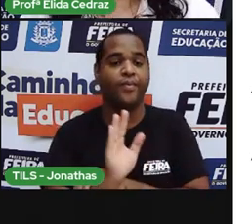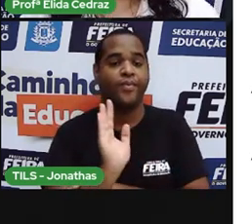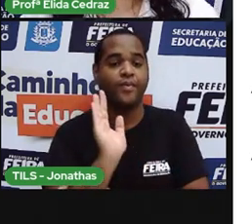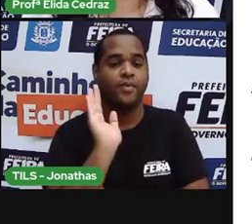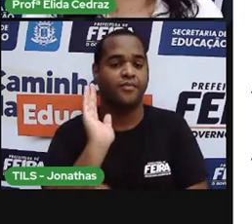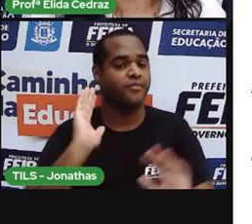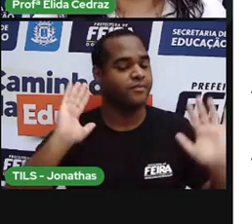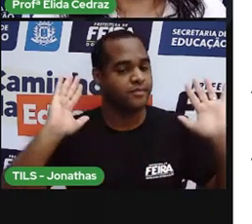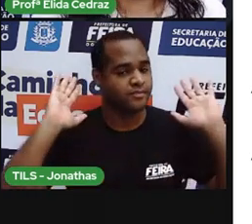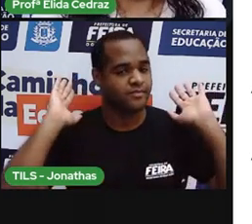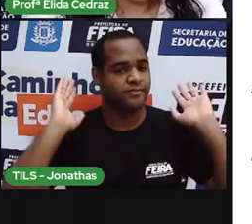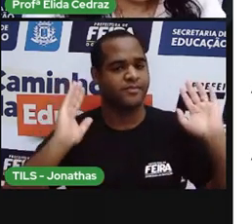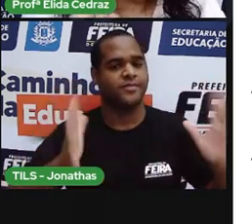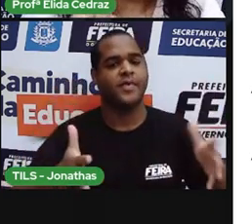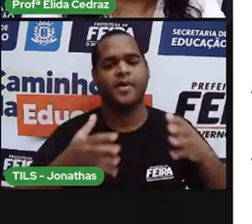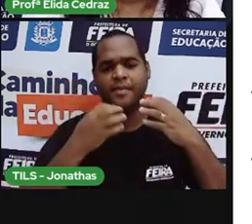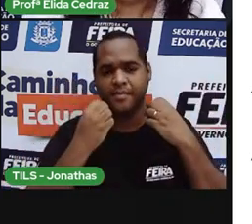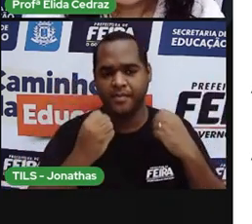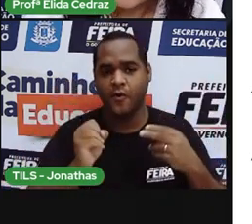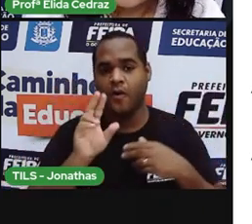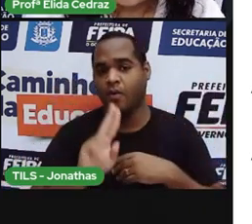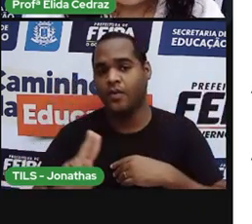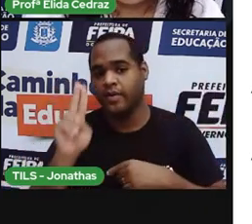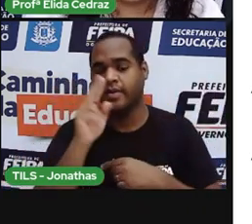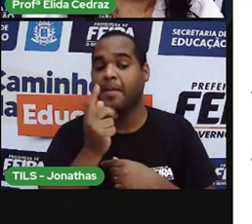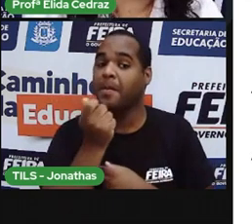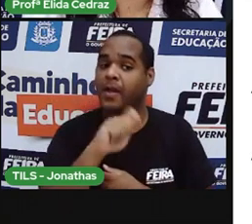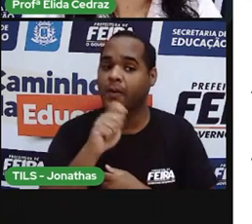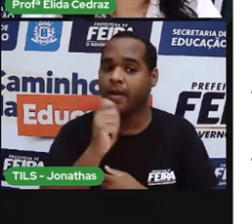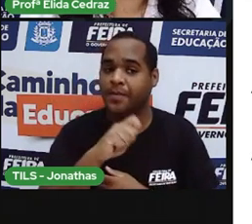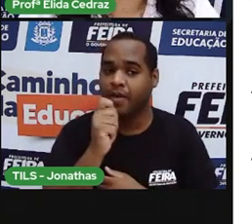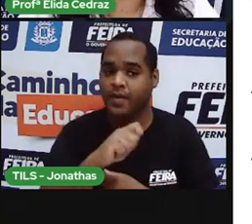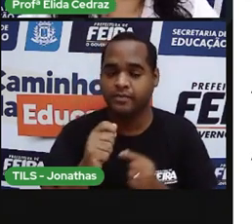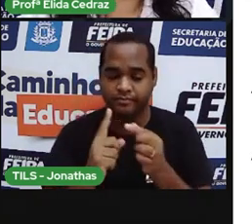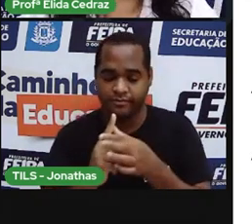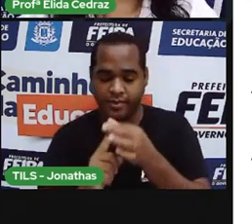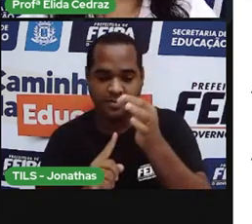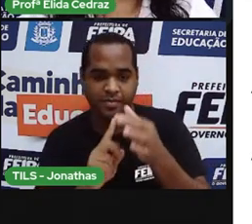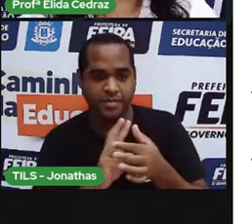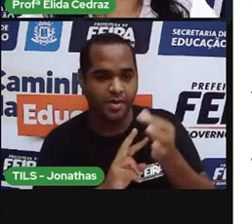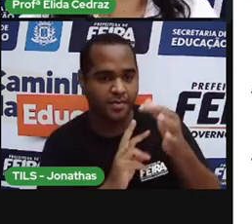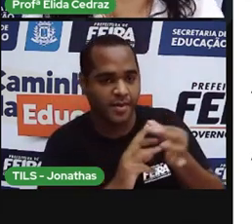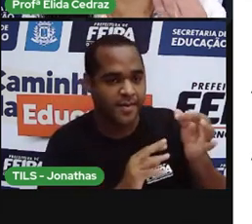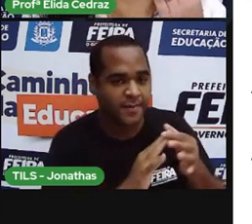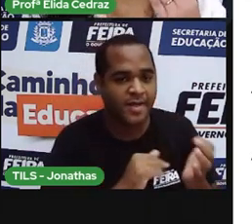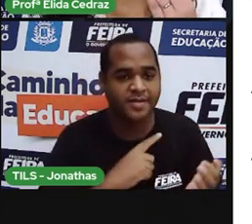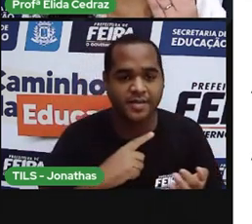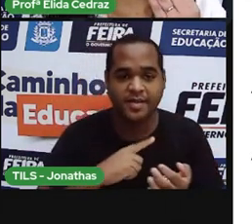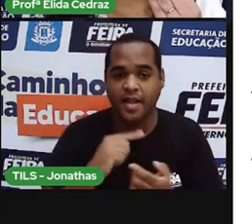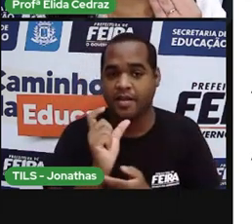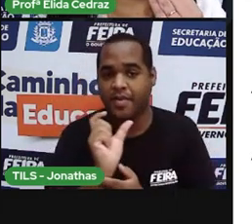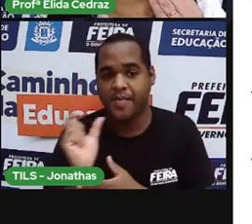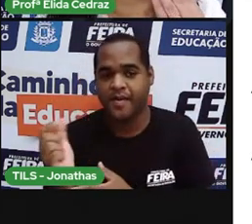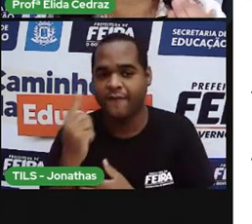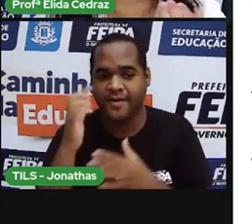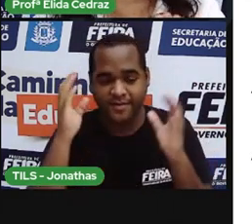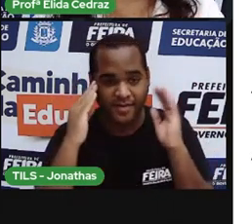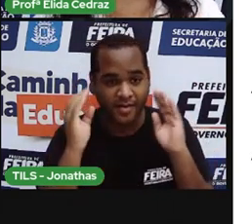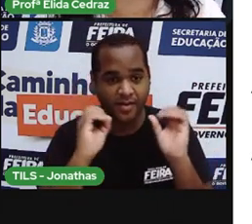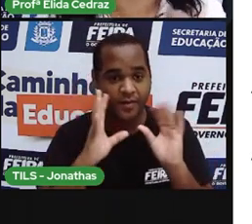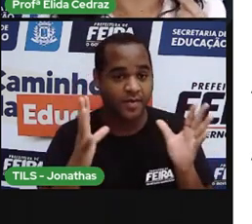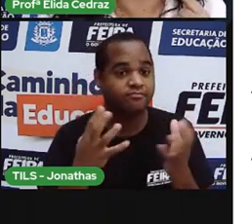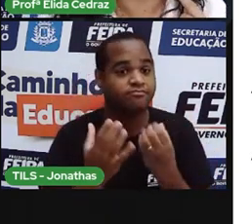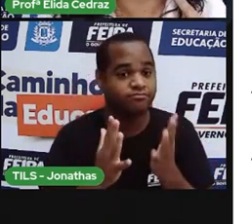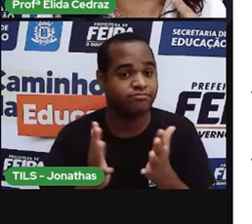esse espaço, eles usam o palitinho de picolé entre uma palavra e outra, conforme eles vão falando. Olha